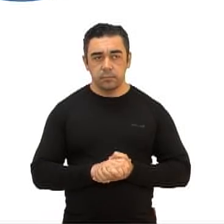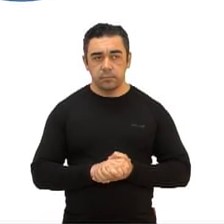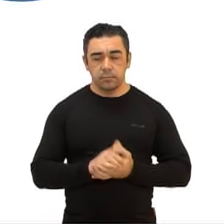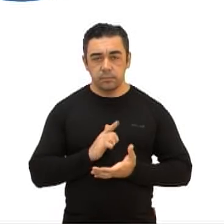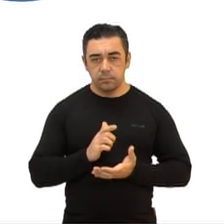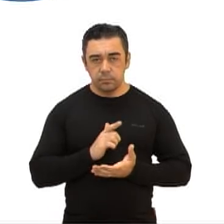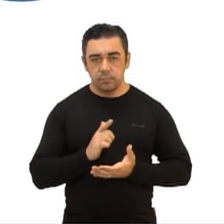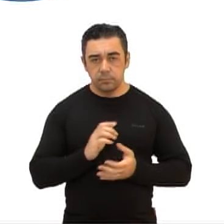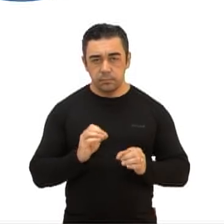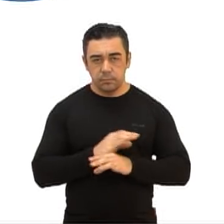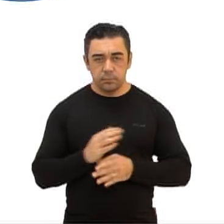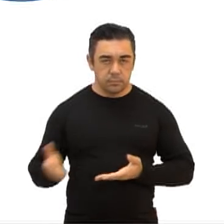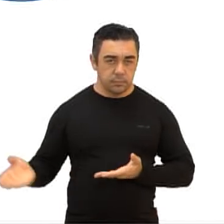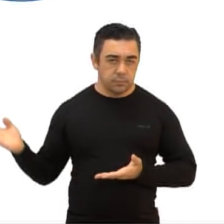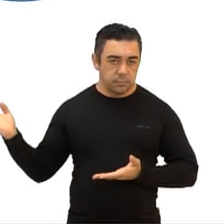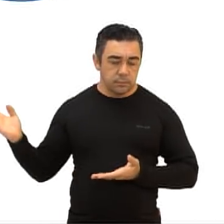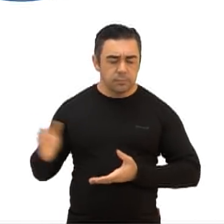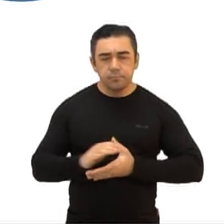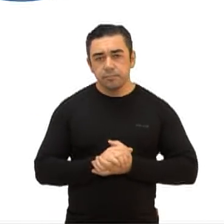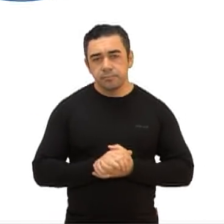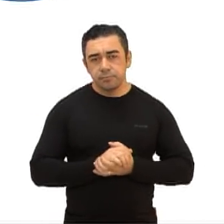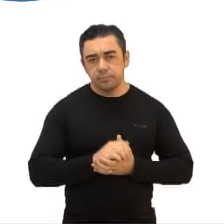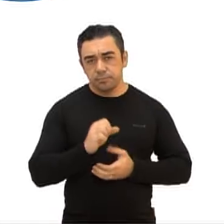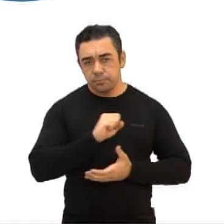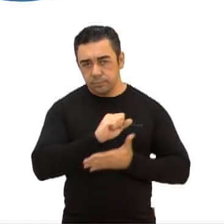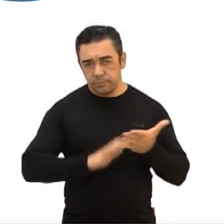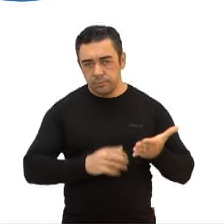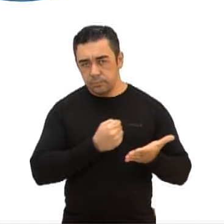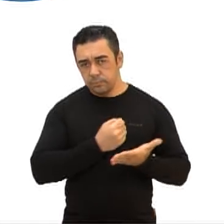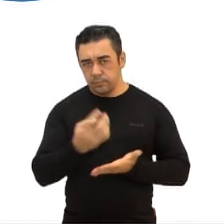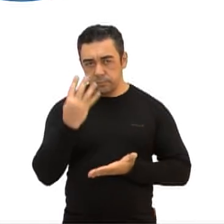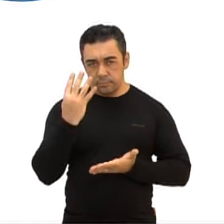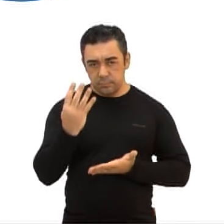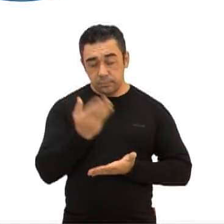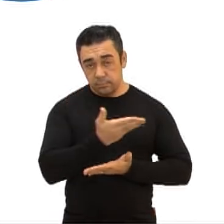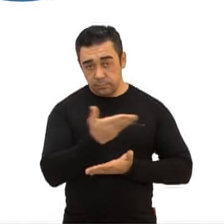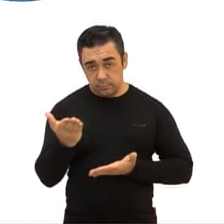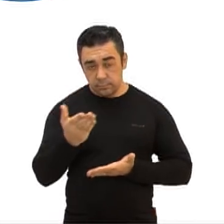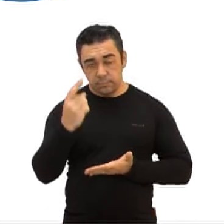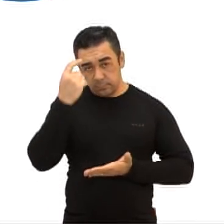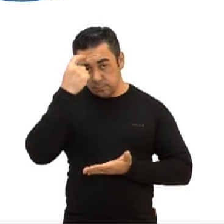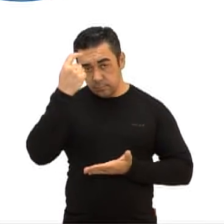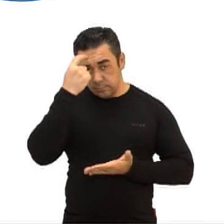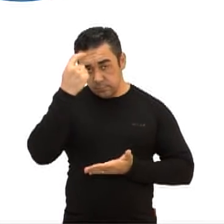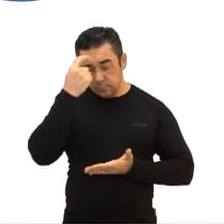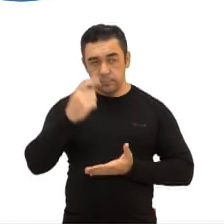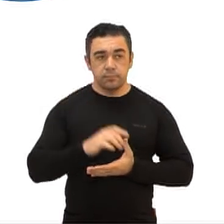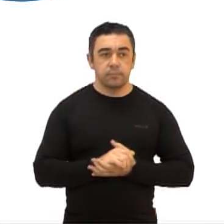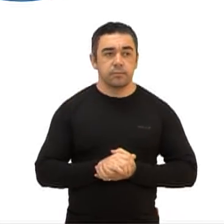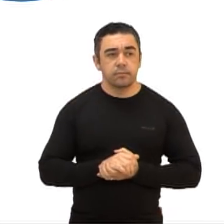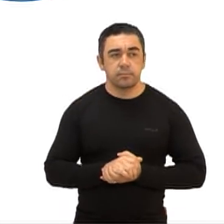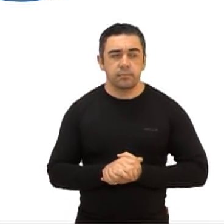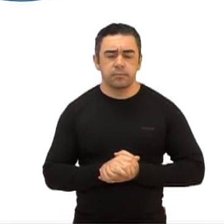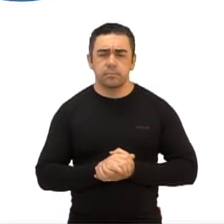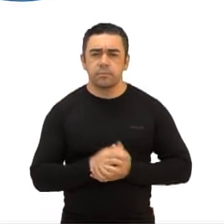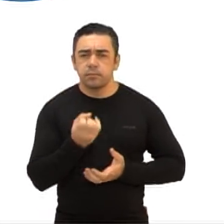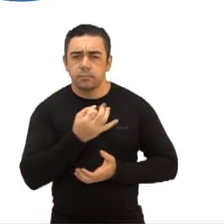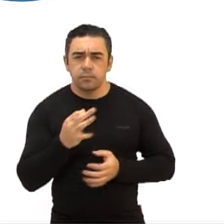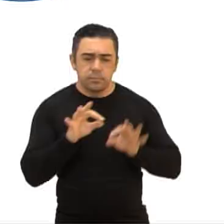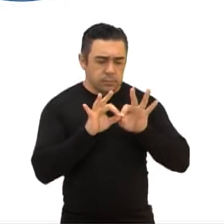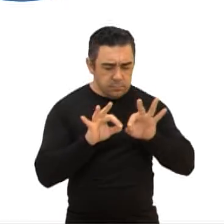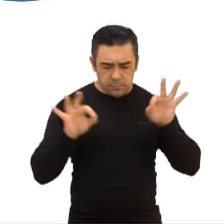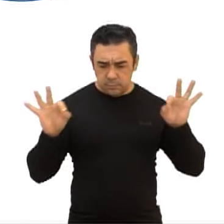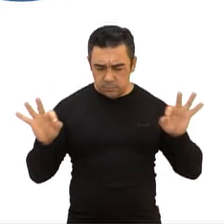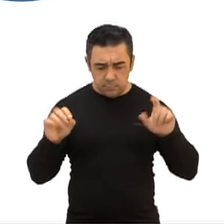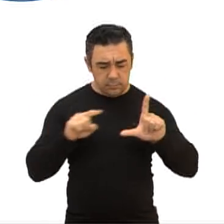a nossa resolução. Mais um exercício para vocês resolverem e pensarem mais um pouquinho. A medida de